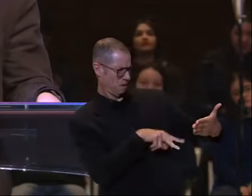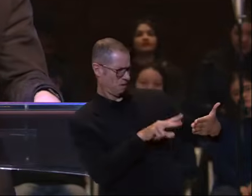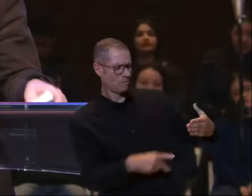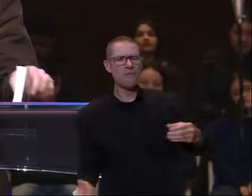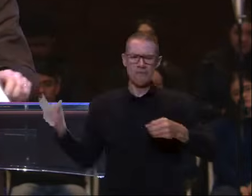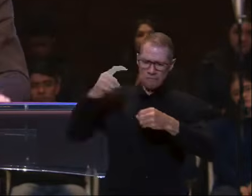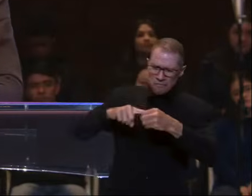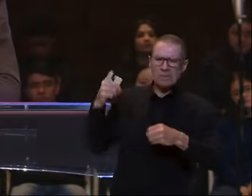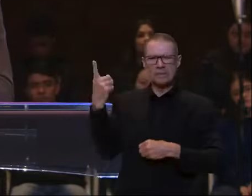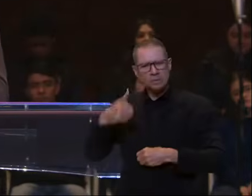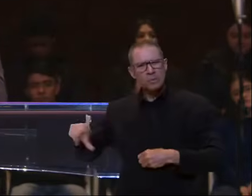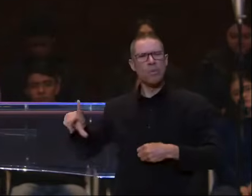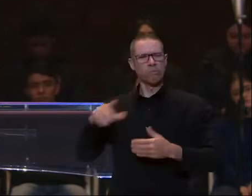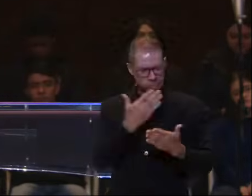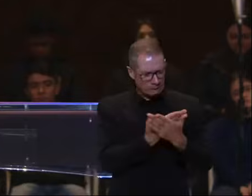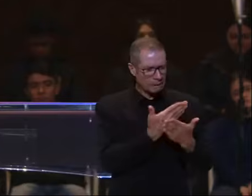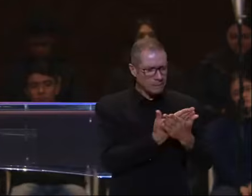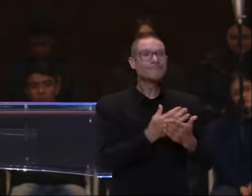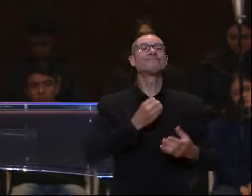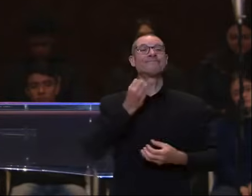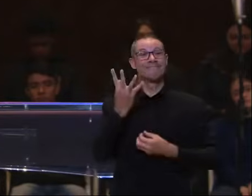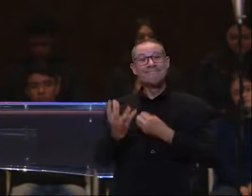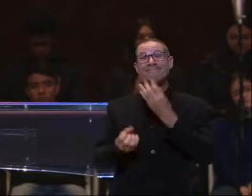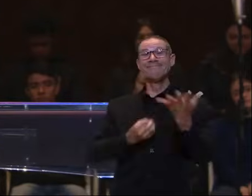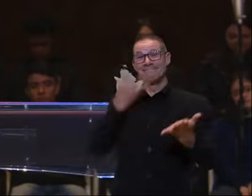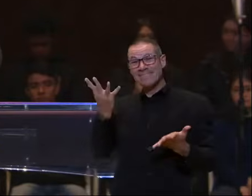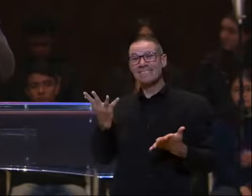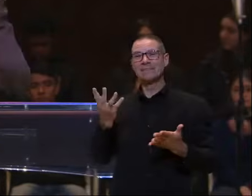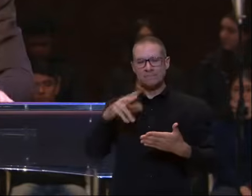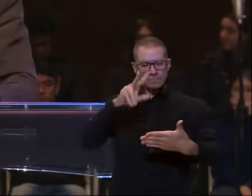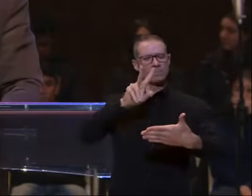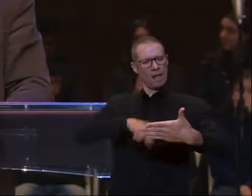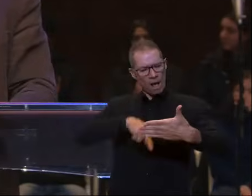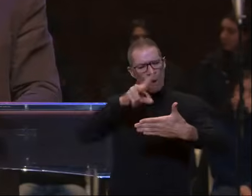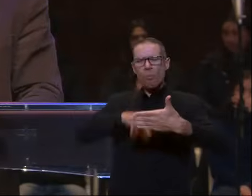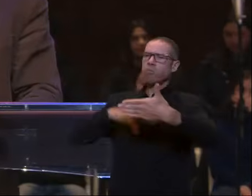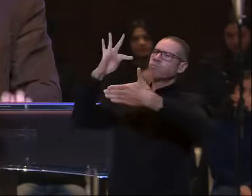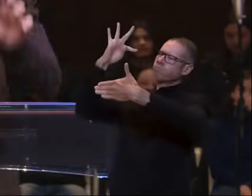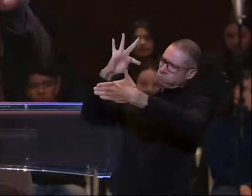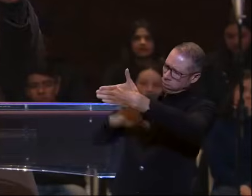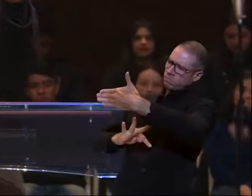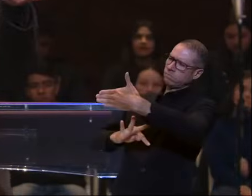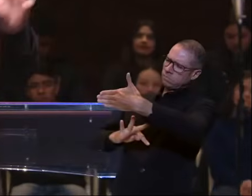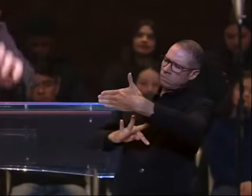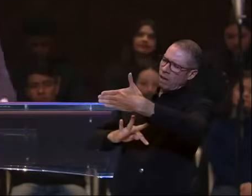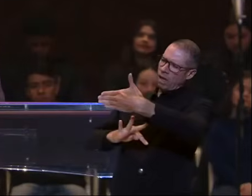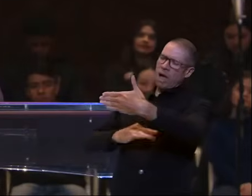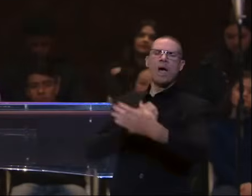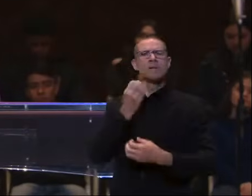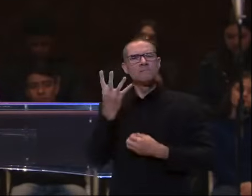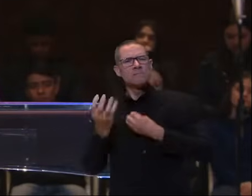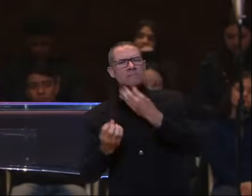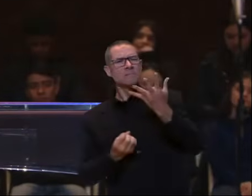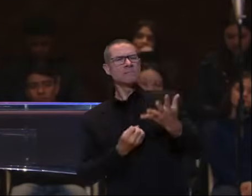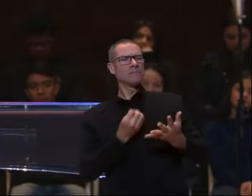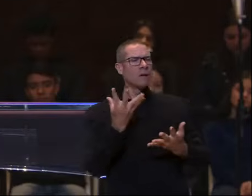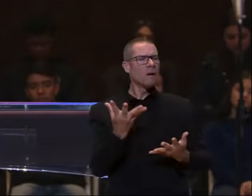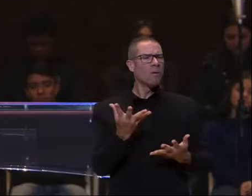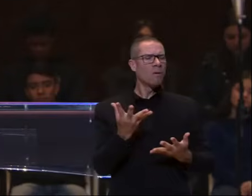de novo. E eu confesso que quando estava lendo esse texto, essa expressão